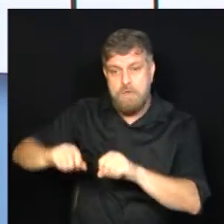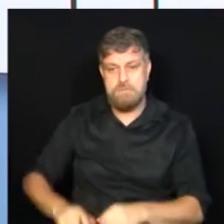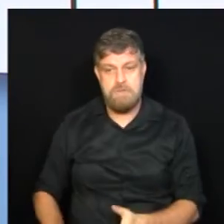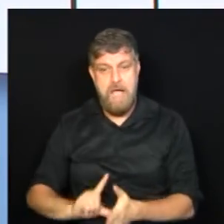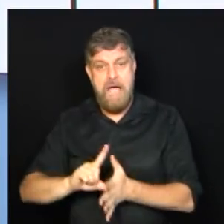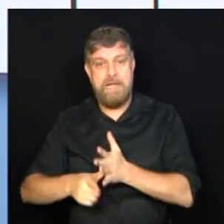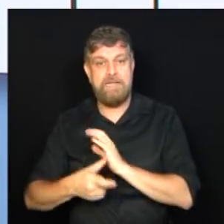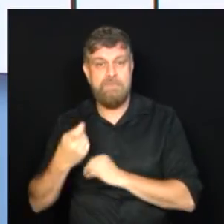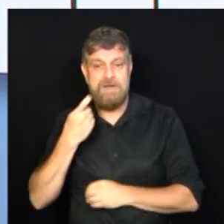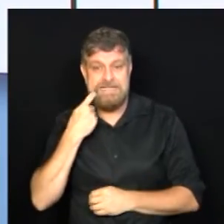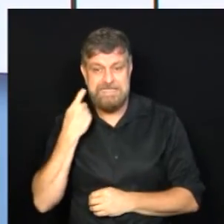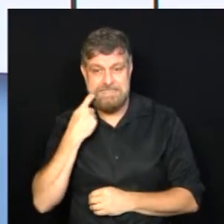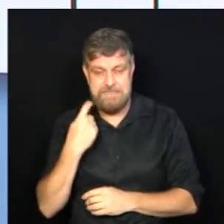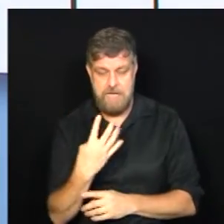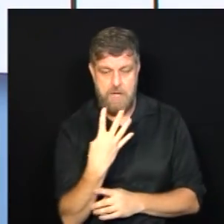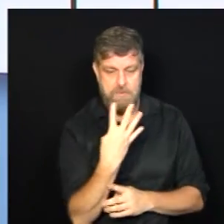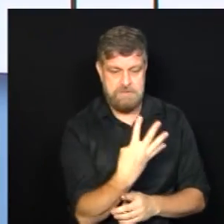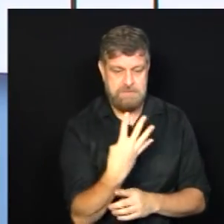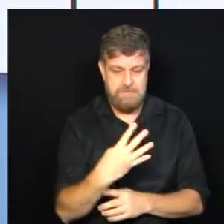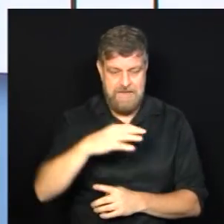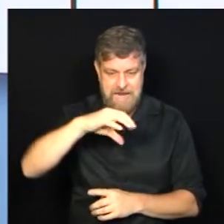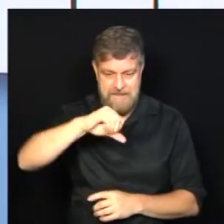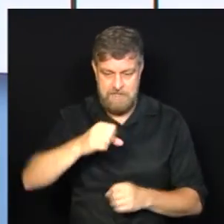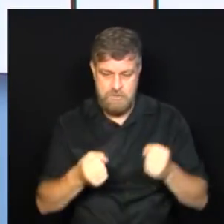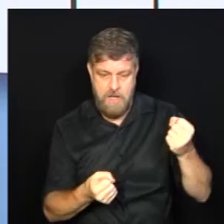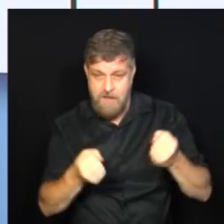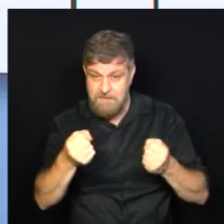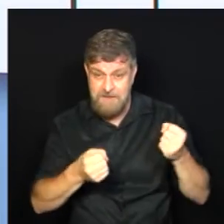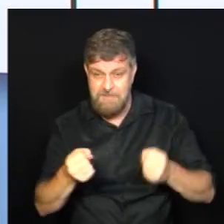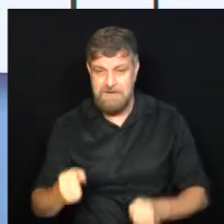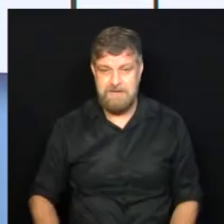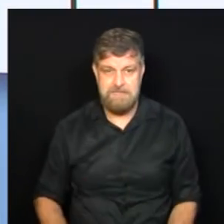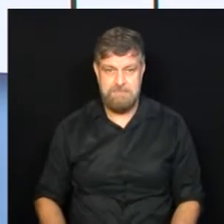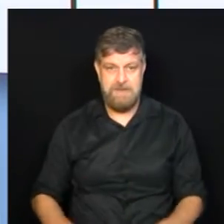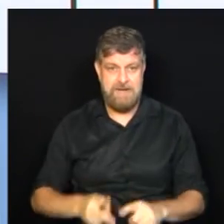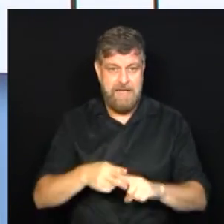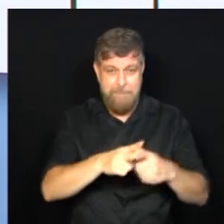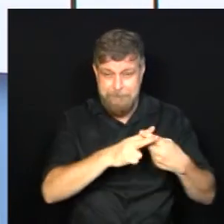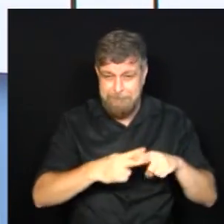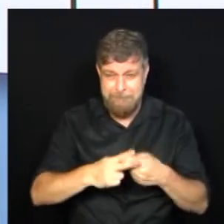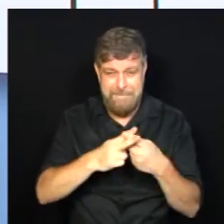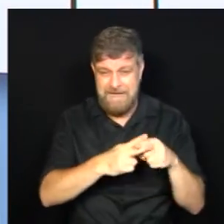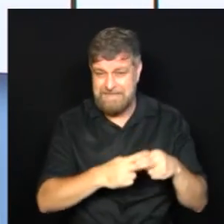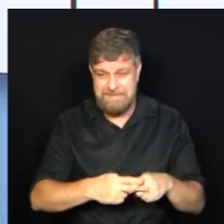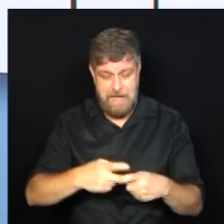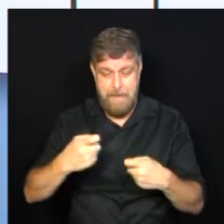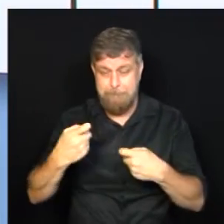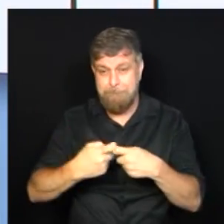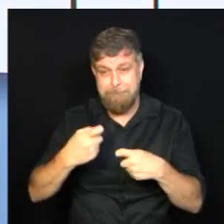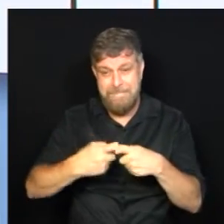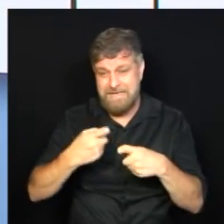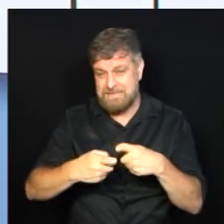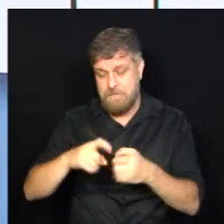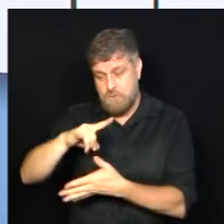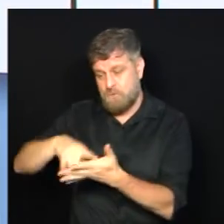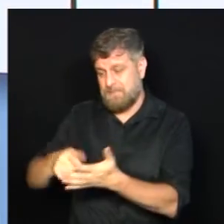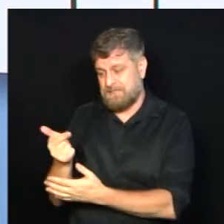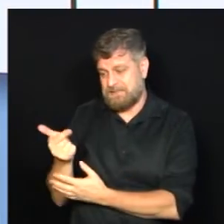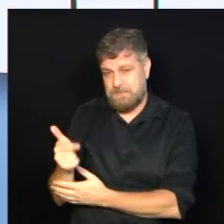são 449 veículos para desmanche. Esses não têm documentação,